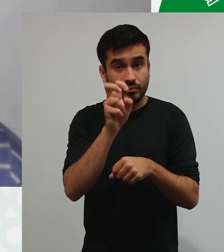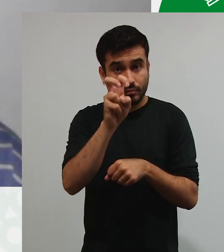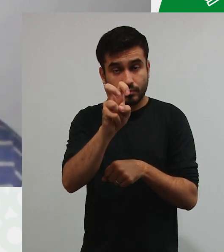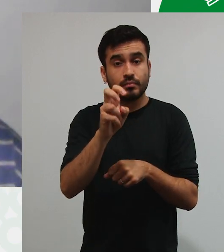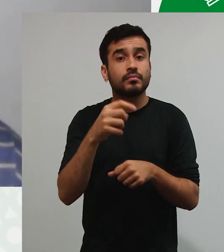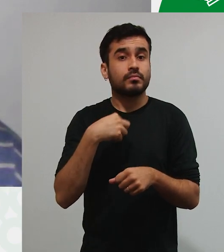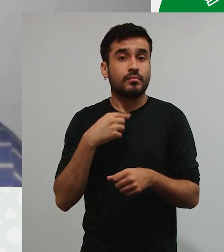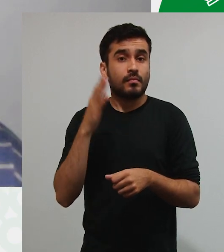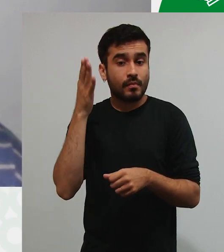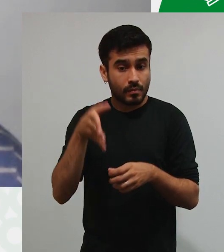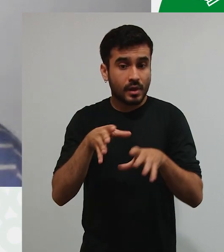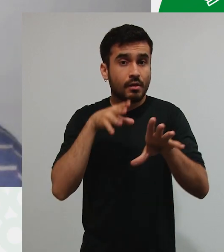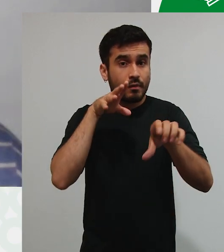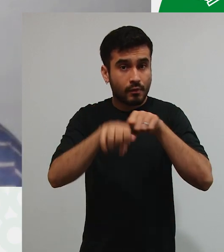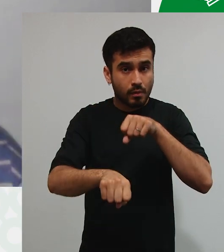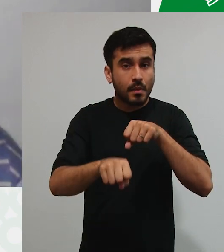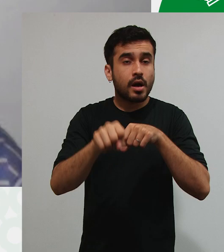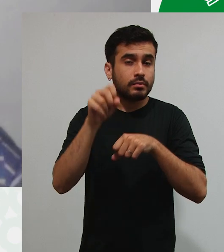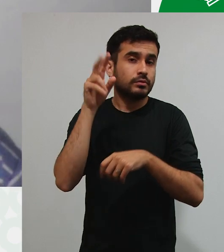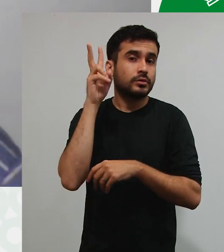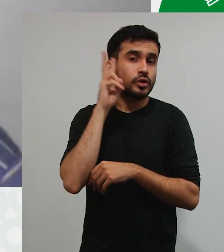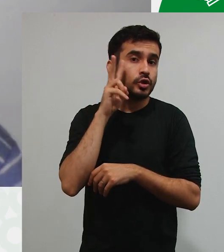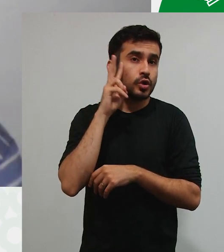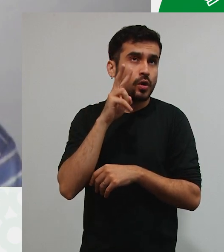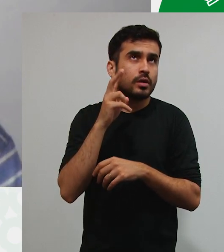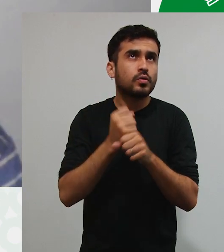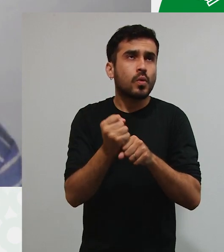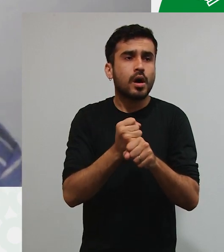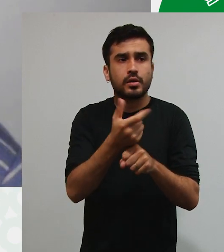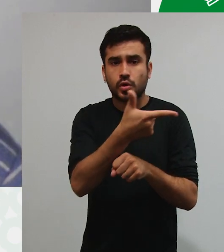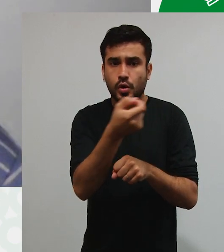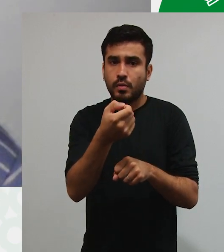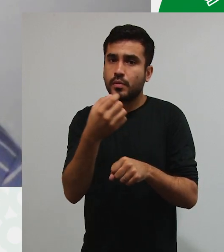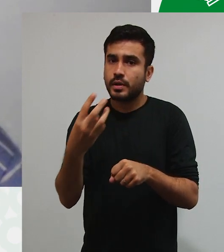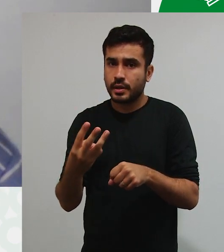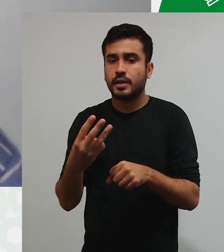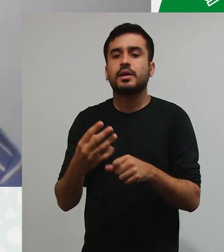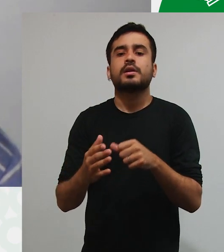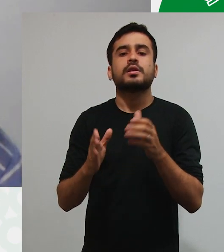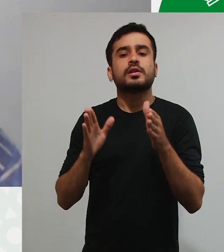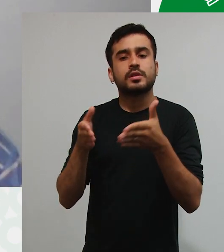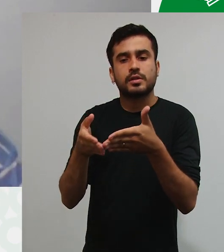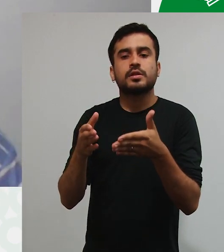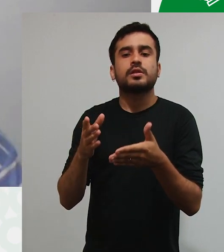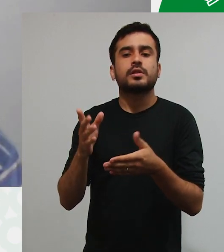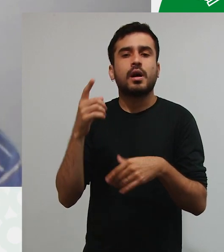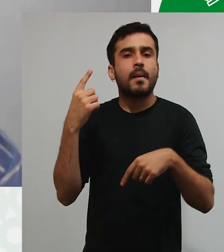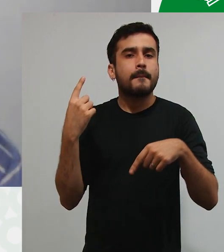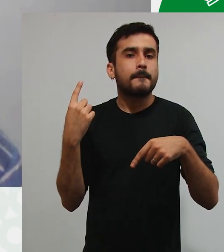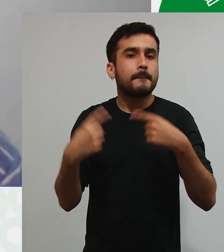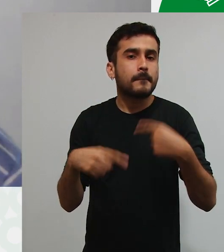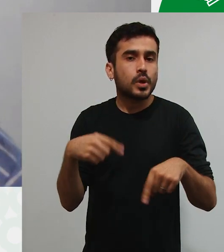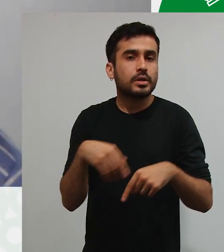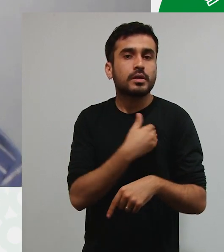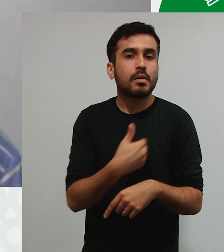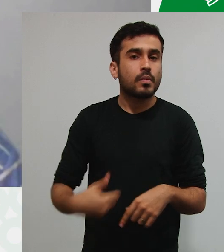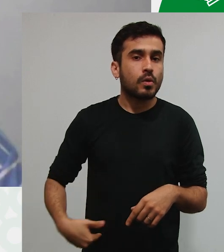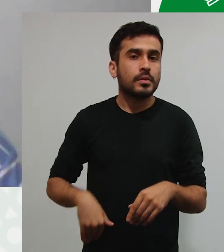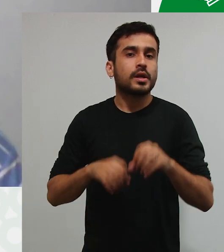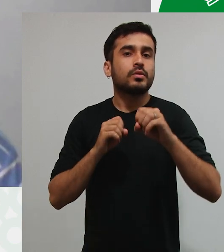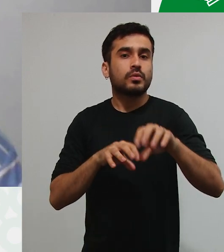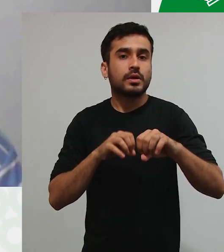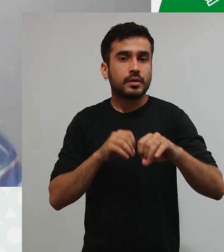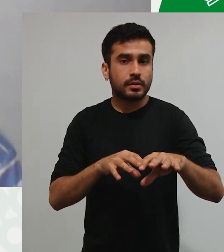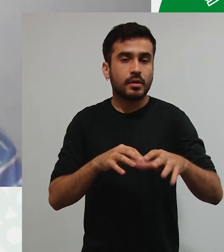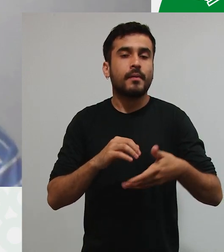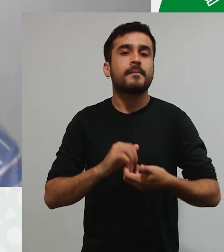numa especialização sobre políticas públicas e educação, e aí, na minha especialização, eu trabalhei com a formação do